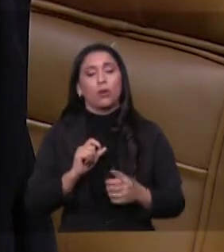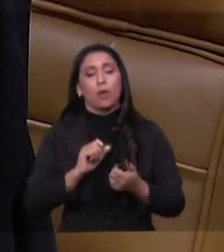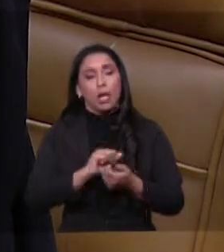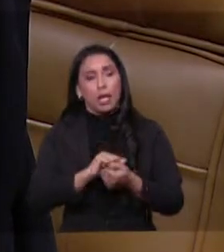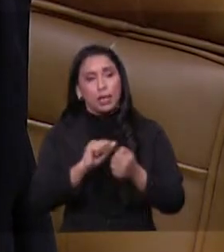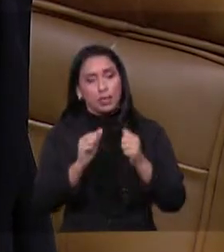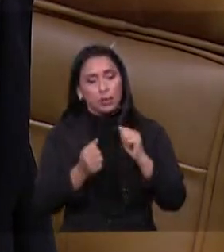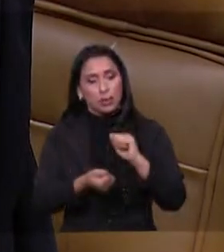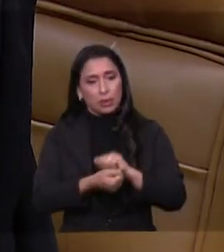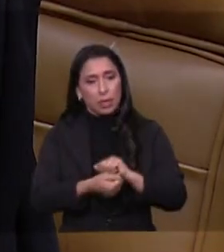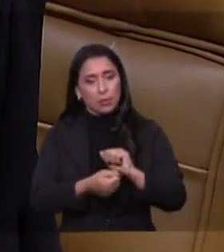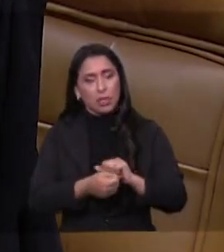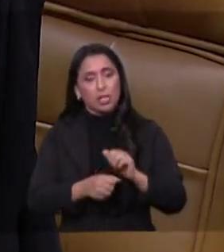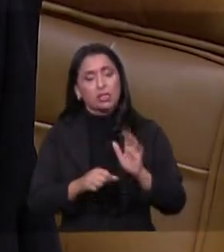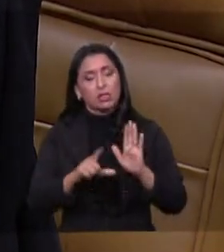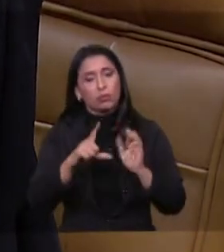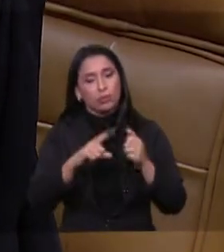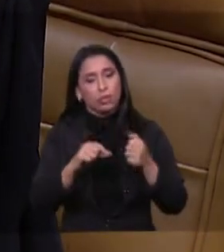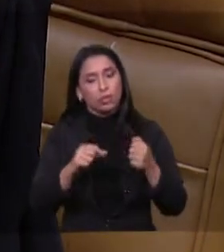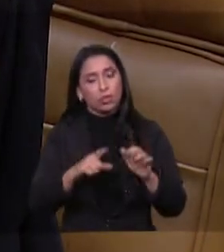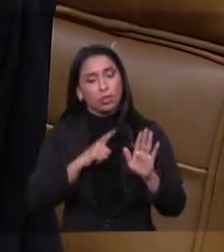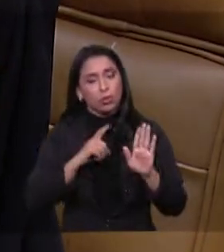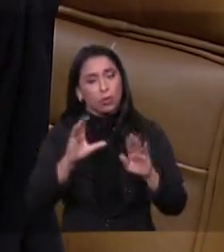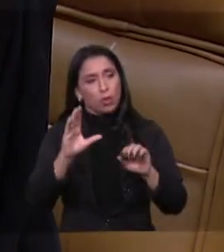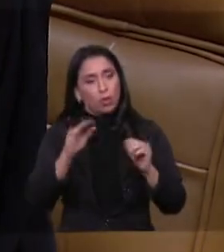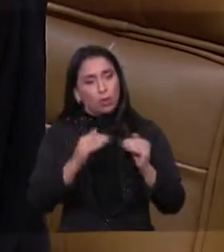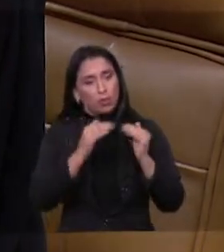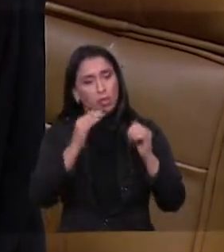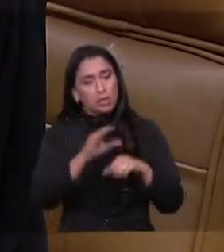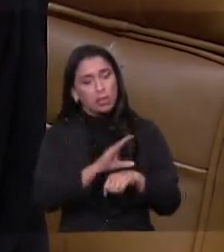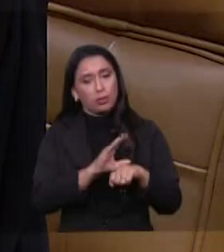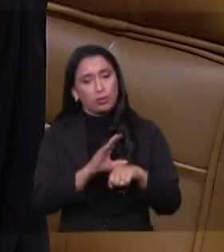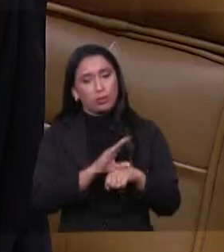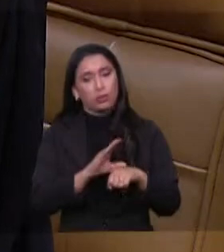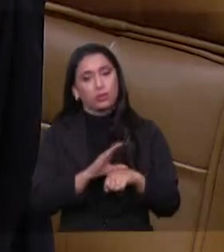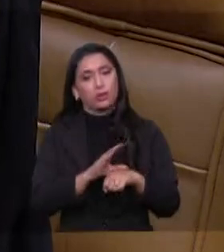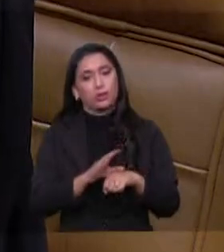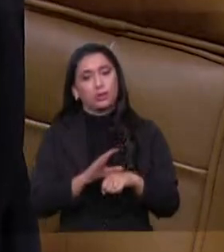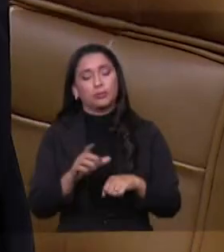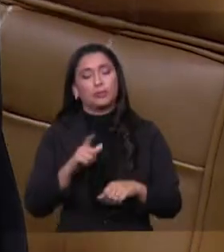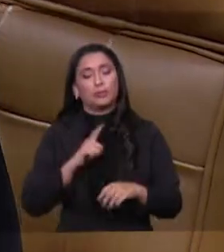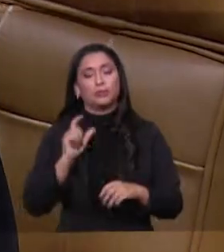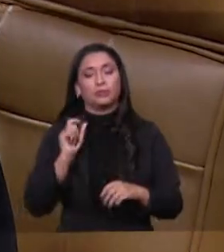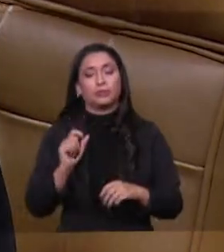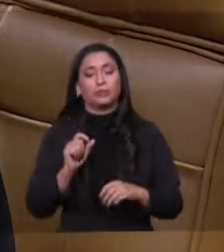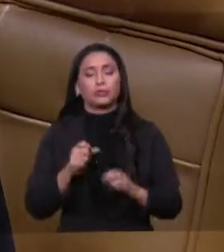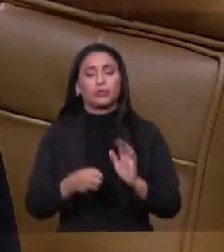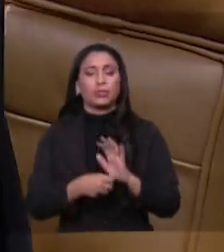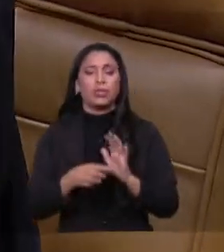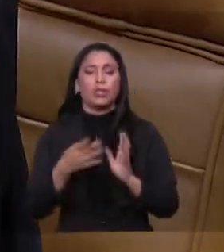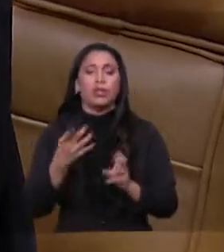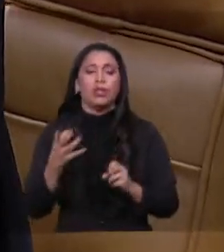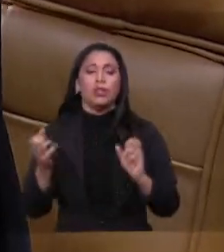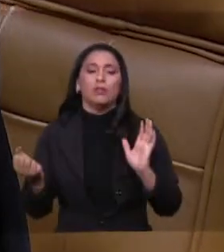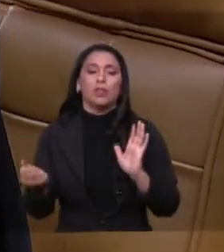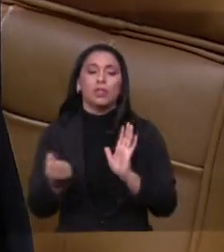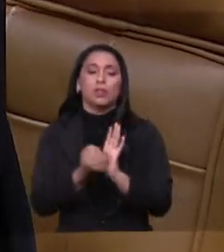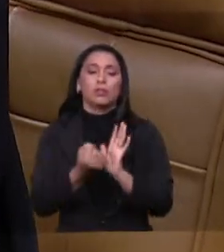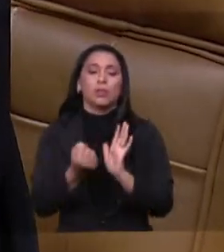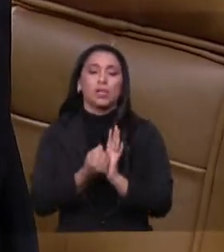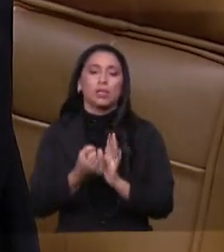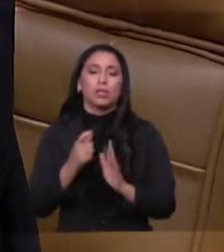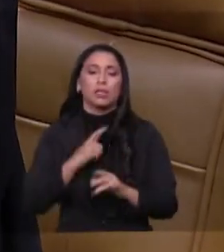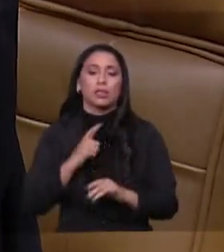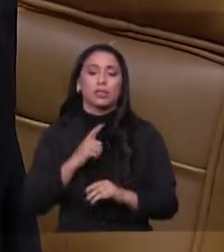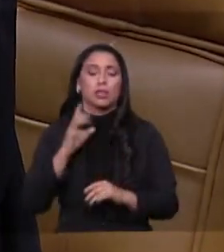artigo 5º, inciso 78 da Constituição. Ora, diante das inúmeras demarcações pendentes de